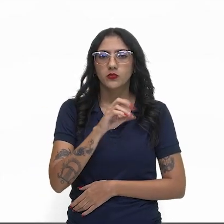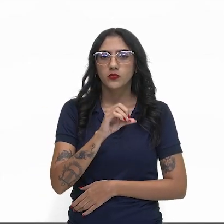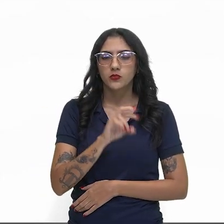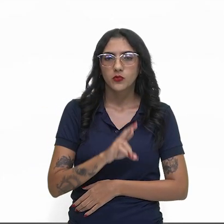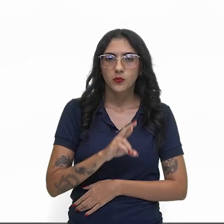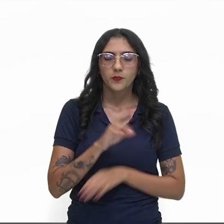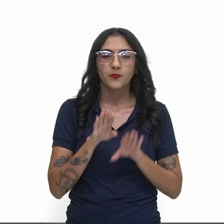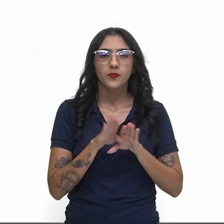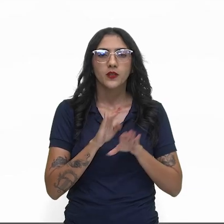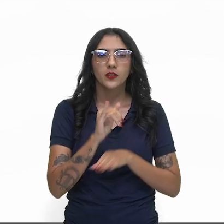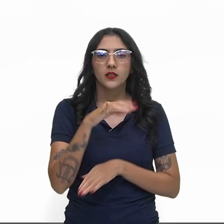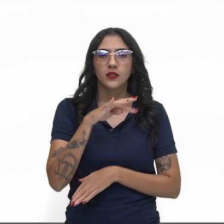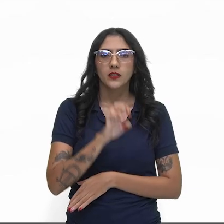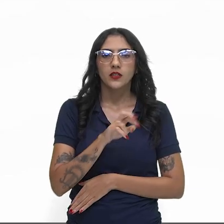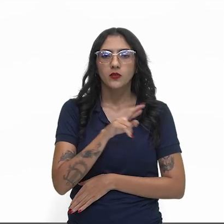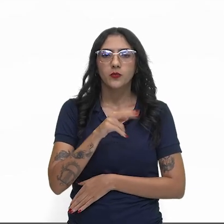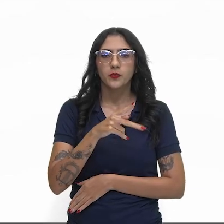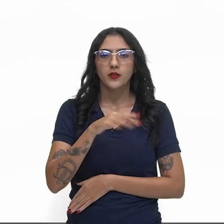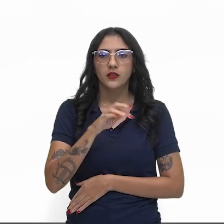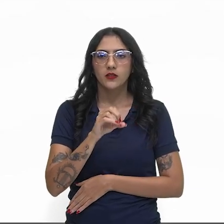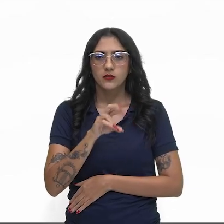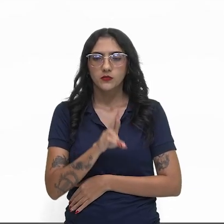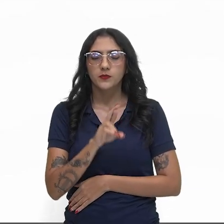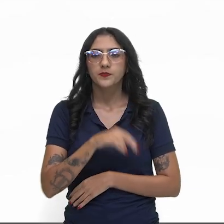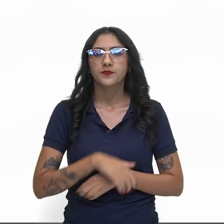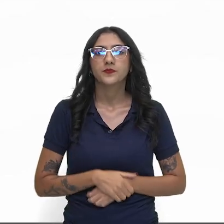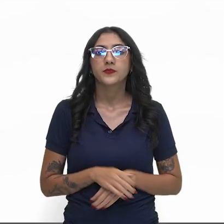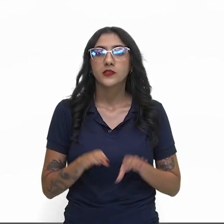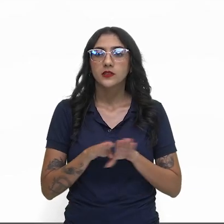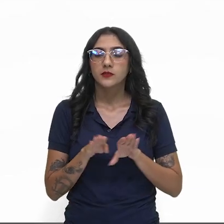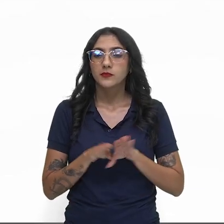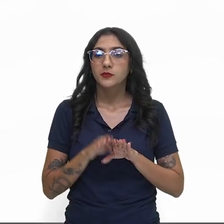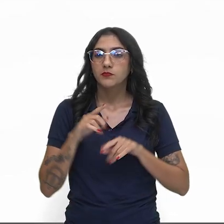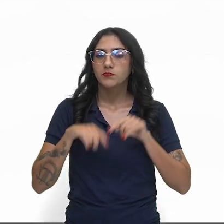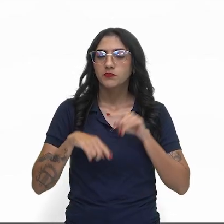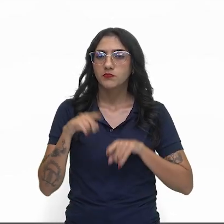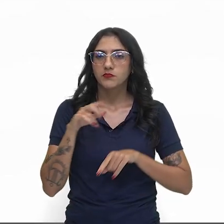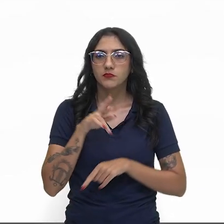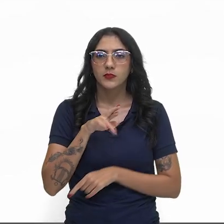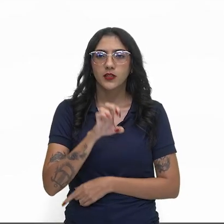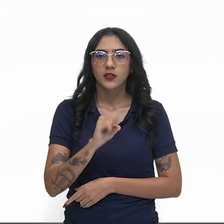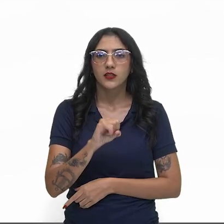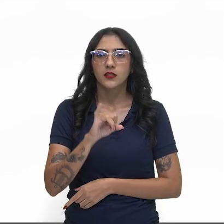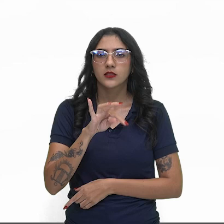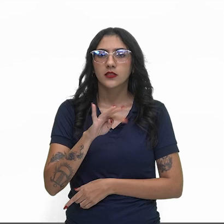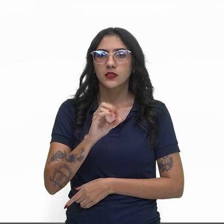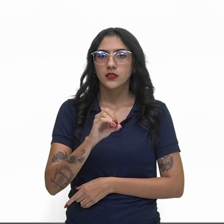o interruptor e temos também os resistores. Você